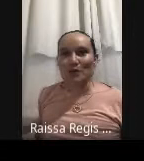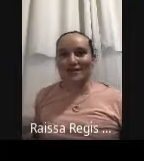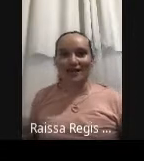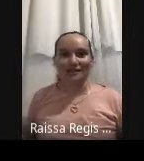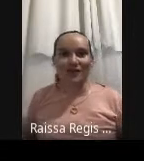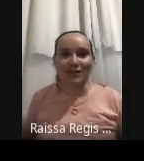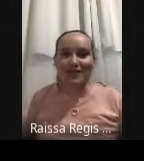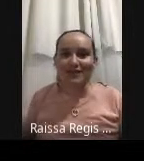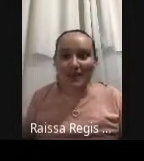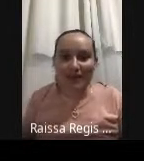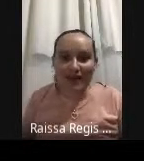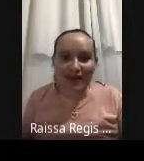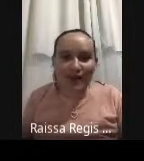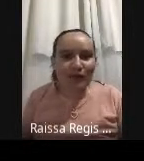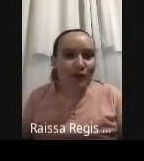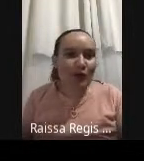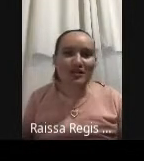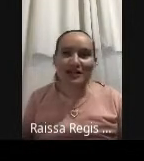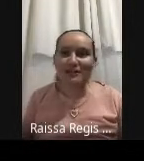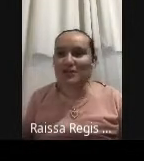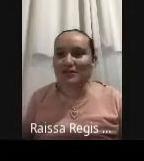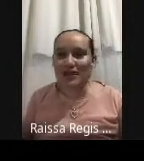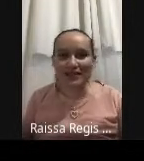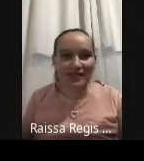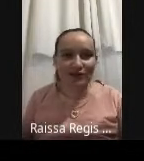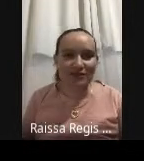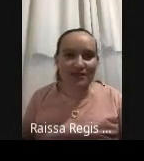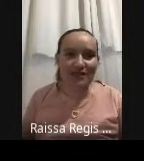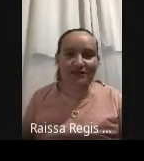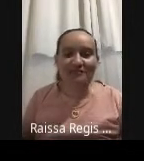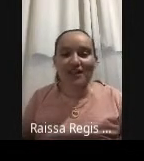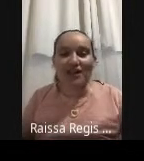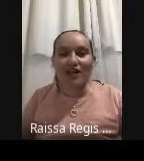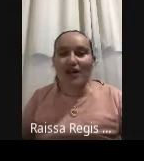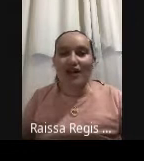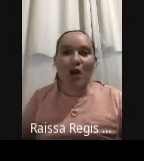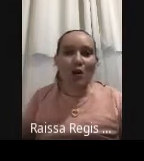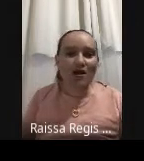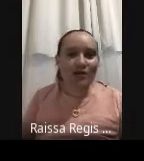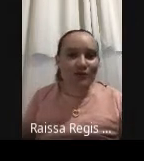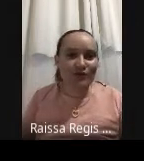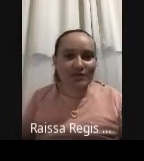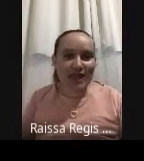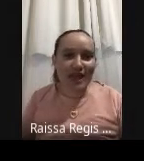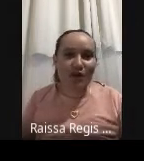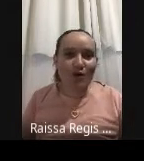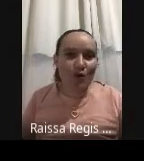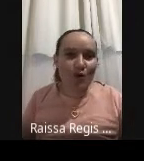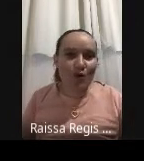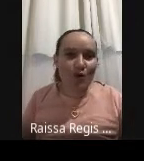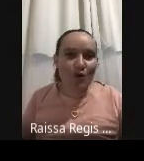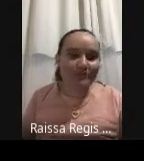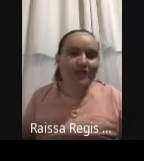Antes de começar, eu queria saber o nome de cada pessoa que está aqui na oficina, qual campus que você é,